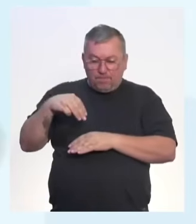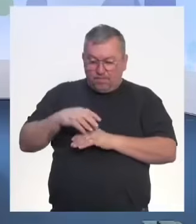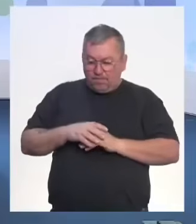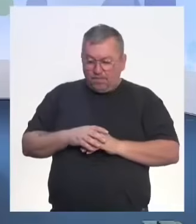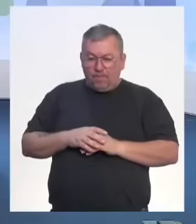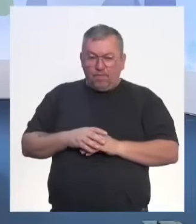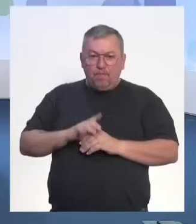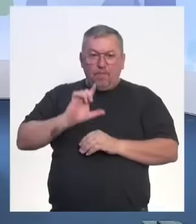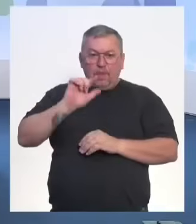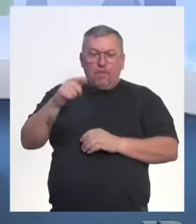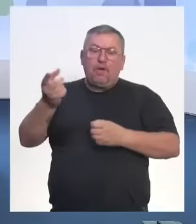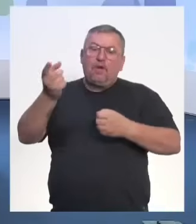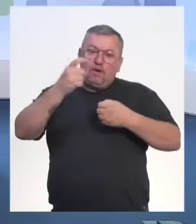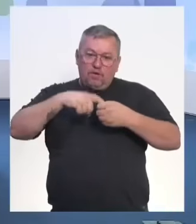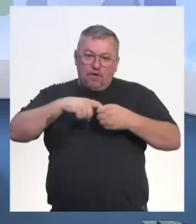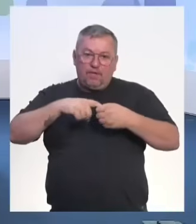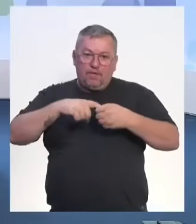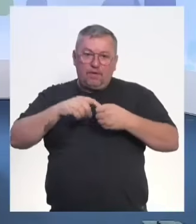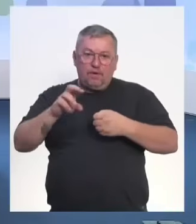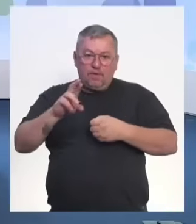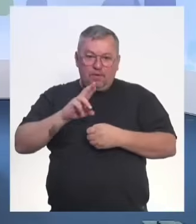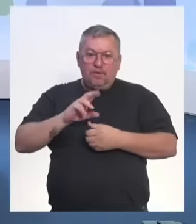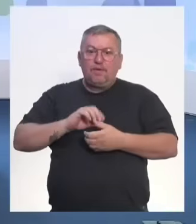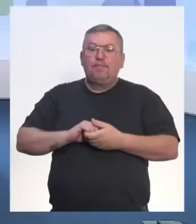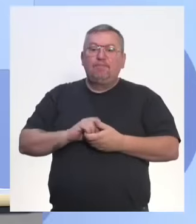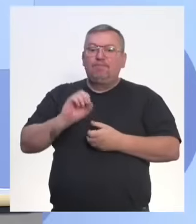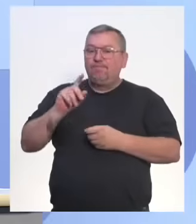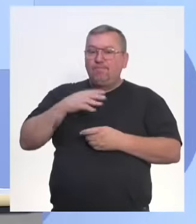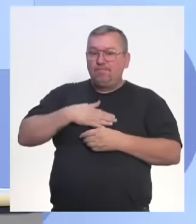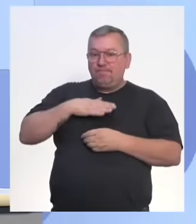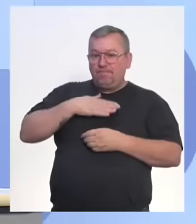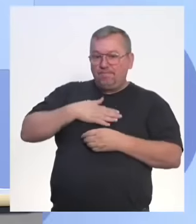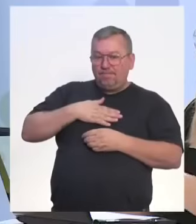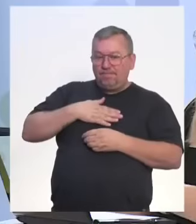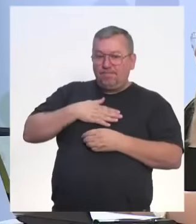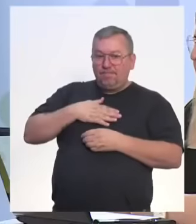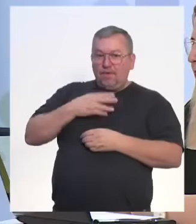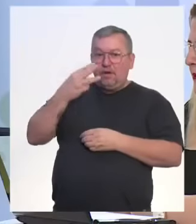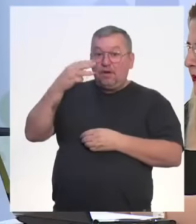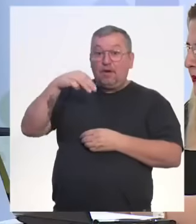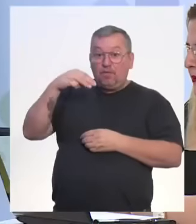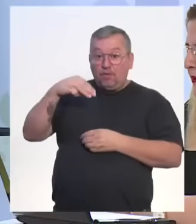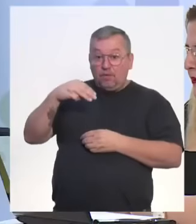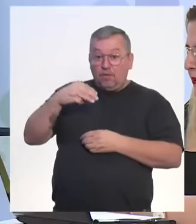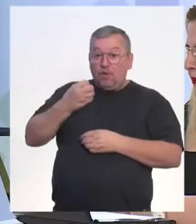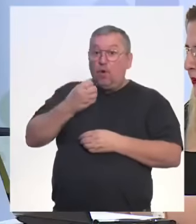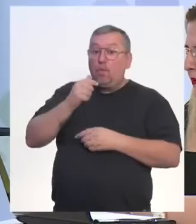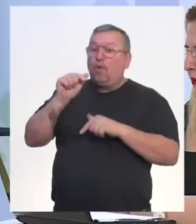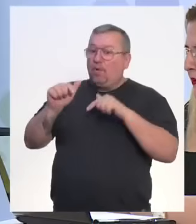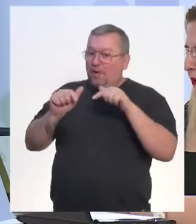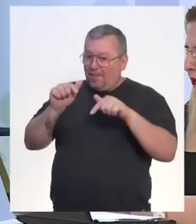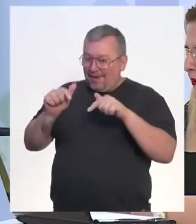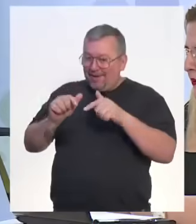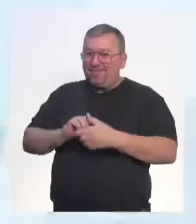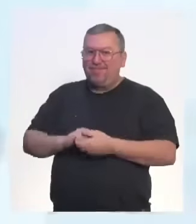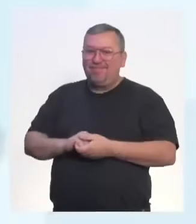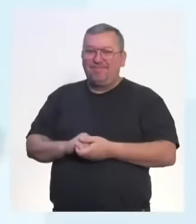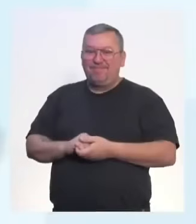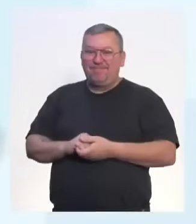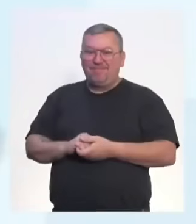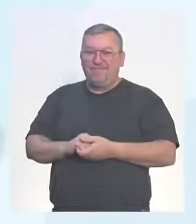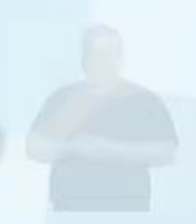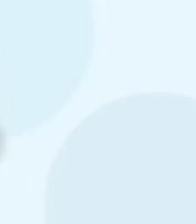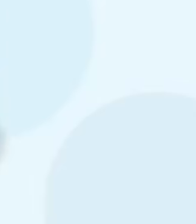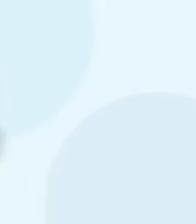eles e a gente já retorna com a resposta. Beleza, Ale? Tranquilo. Fechado? 3 minutinhos para vocês. Bom trabalho.